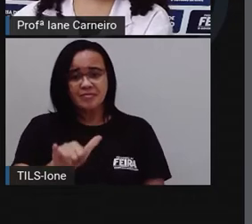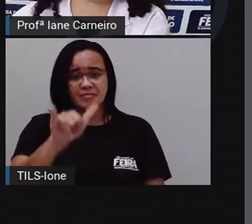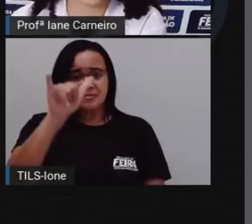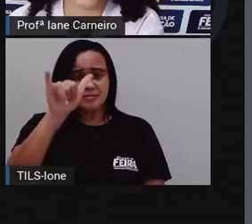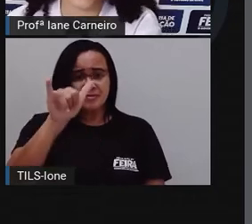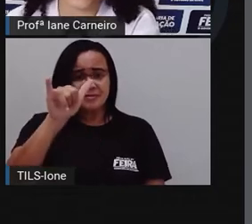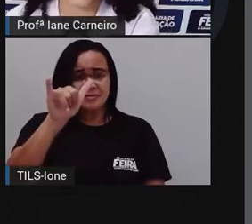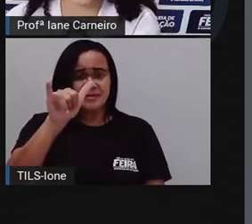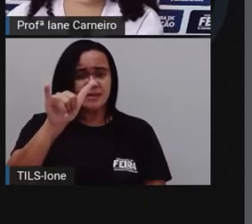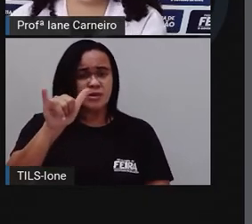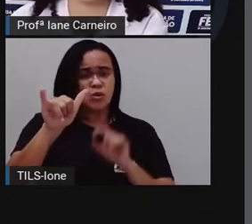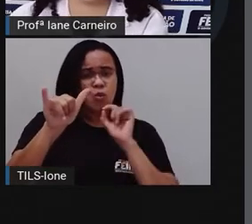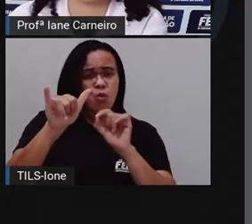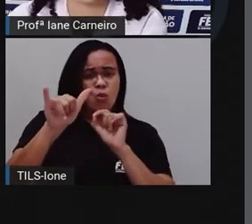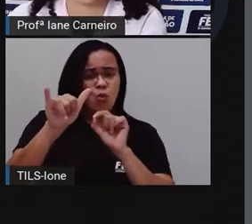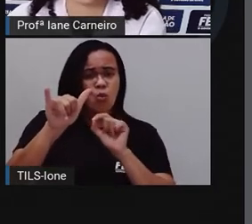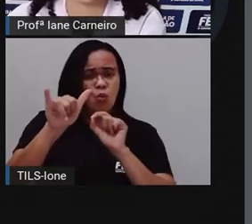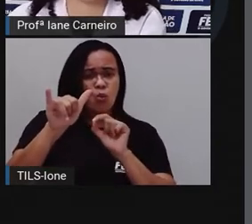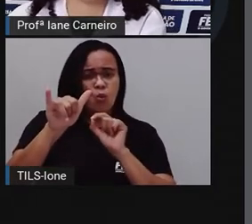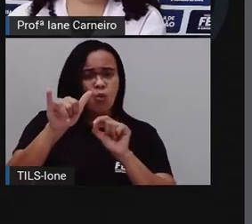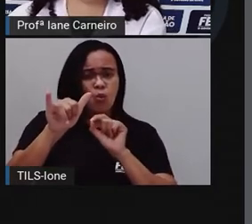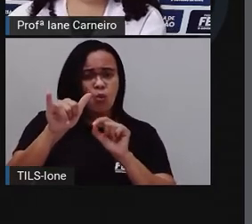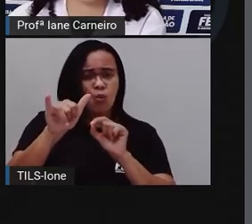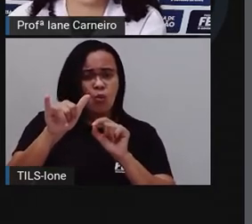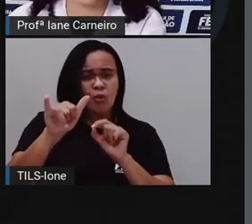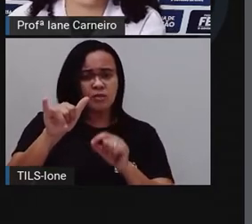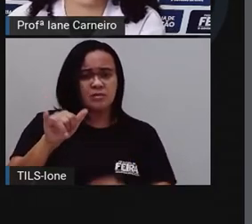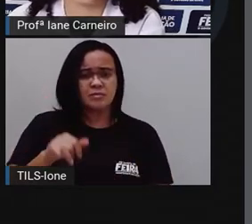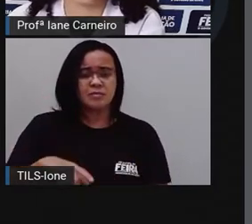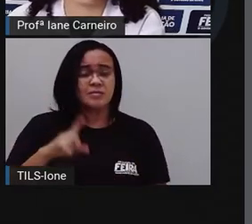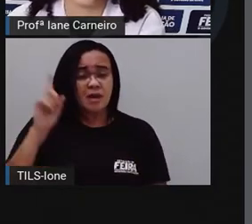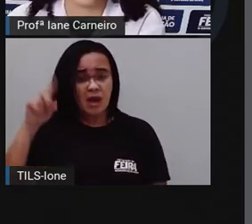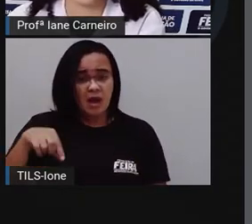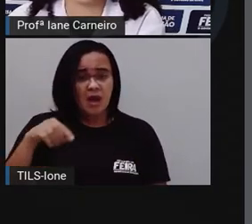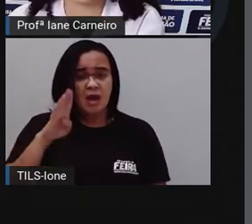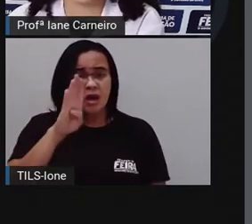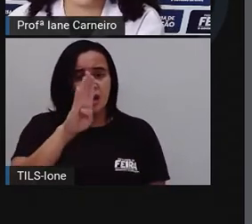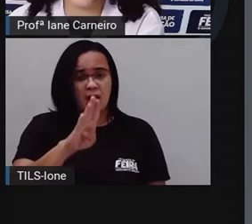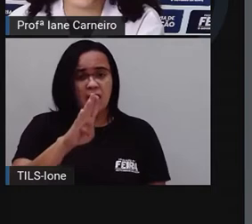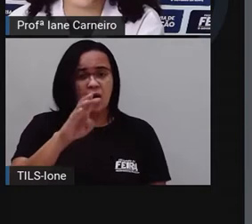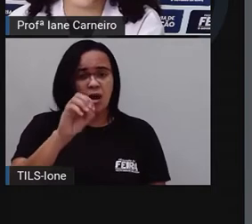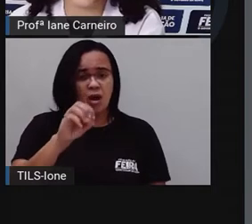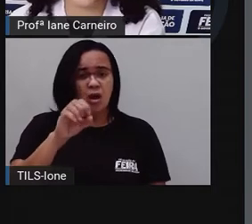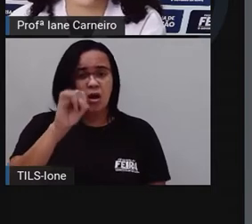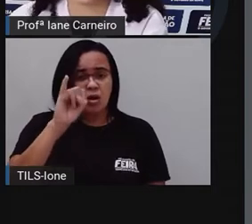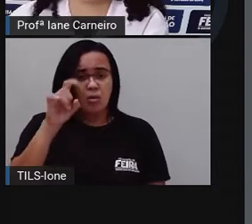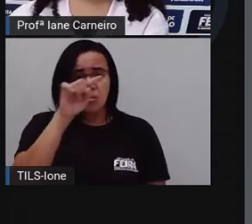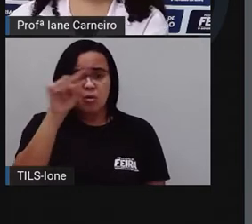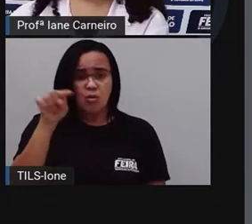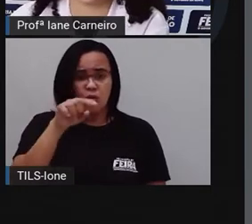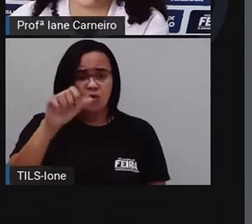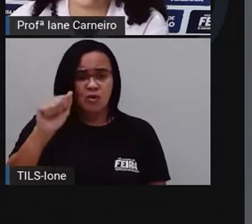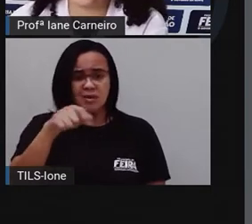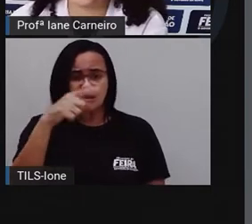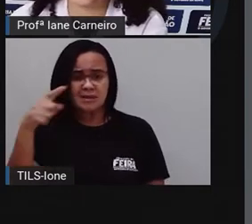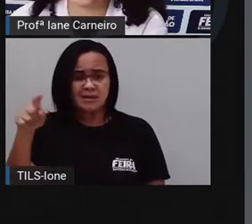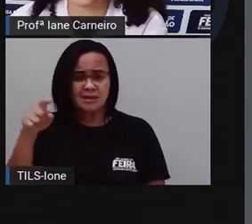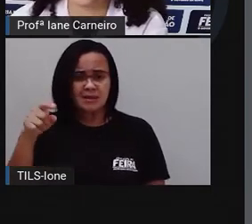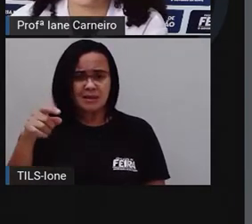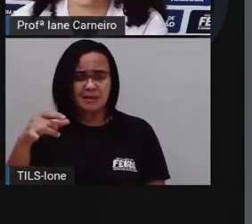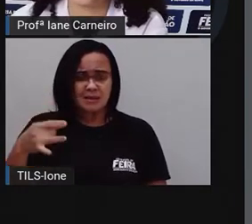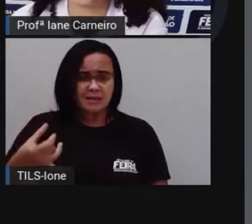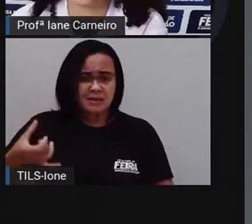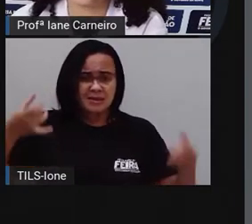Nossa, quem será este? É um boizão, um búfalo,